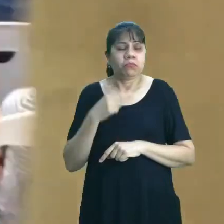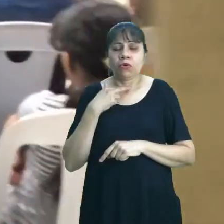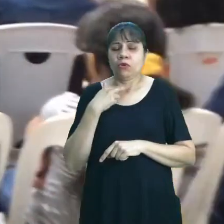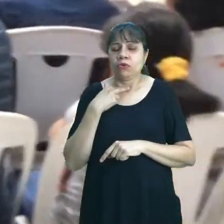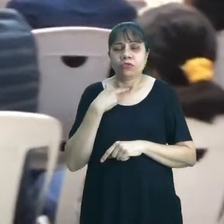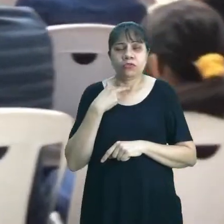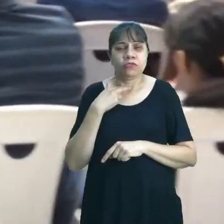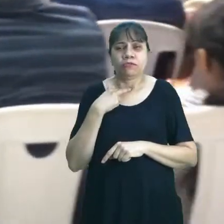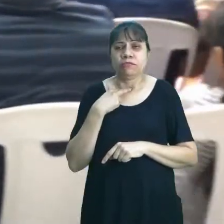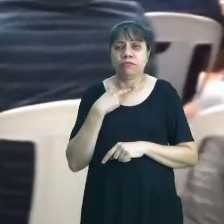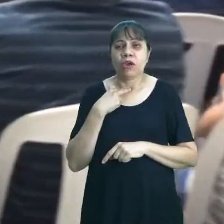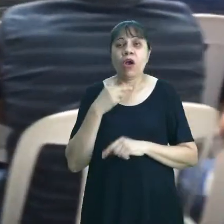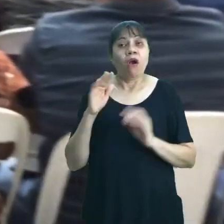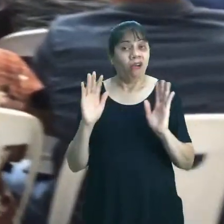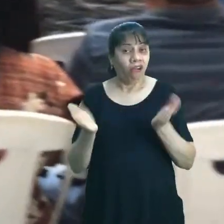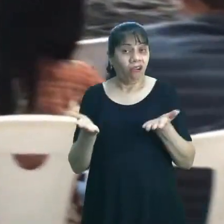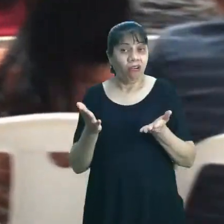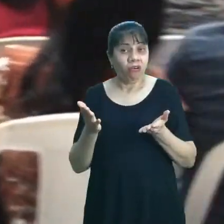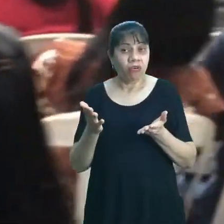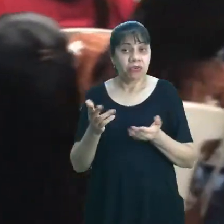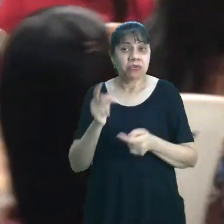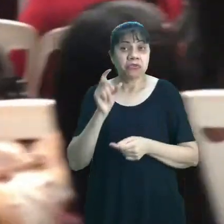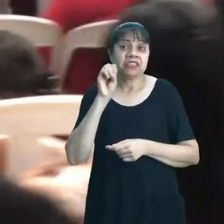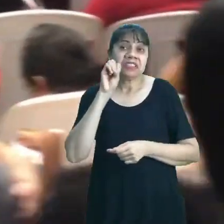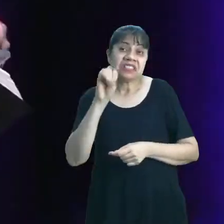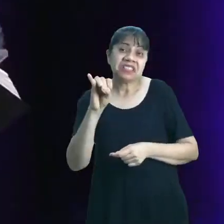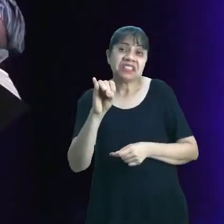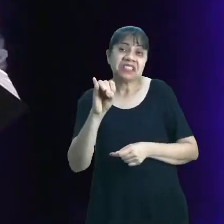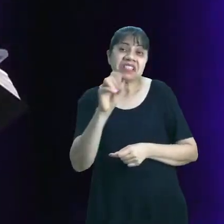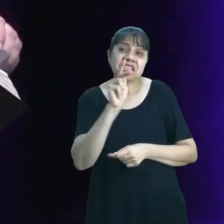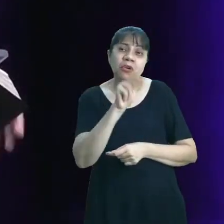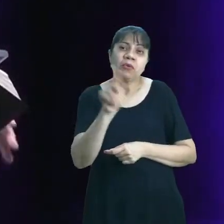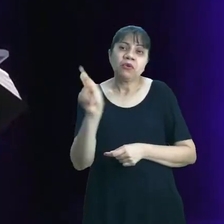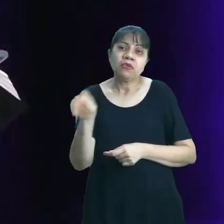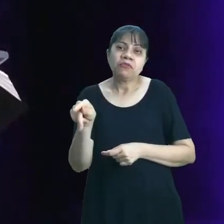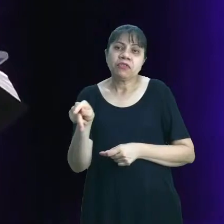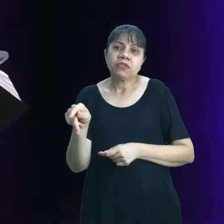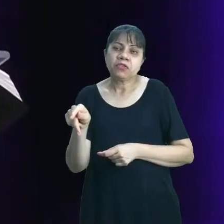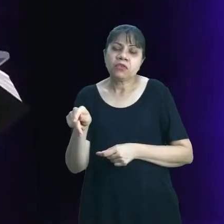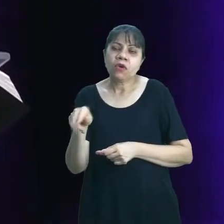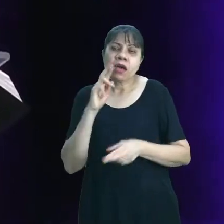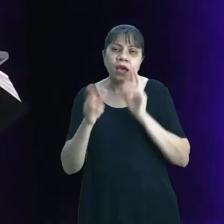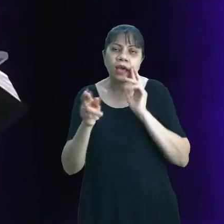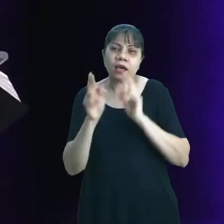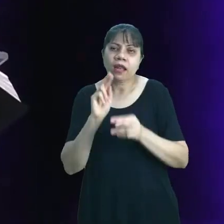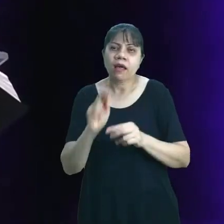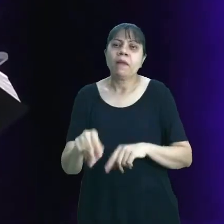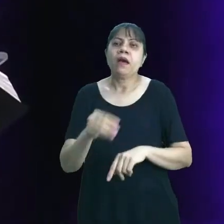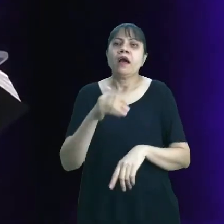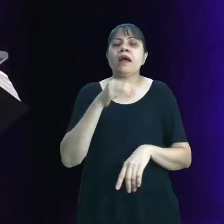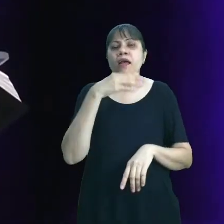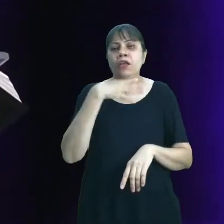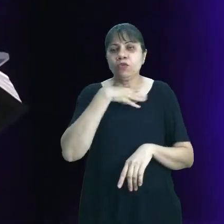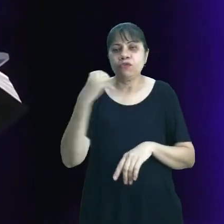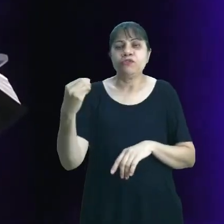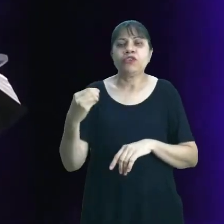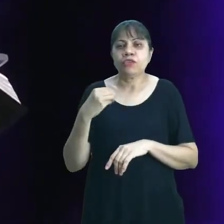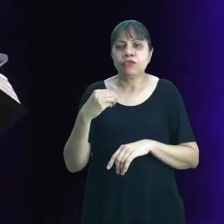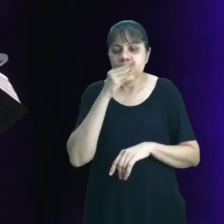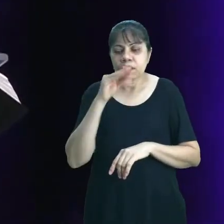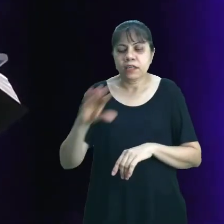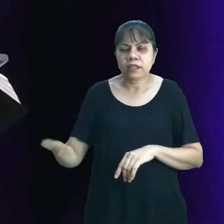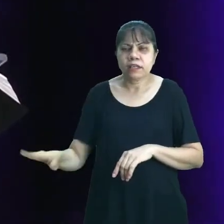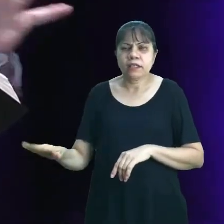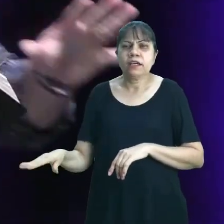Era feio. Hoje, se o professor mandar uma reclamação no caderno, lá no bilhete, na agenda da criança, pai, gostaria que o senhor viesse aqui, que o seu